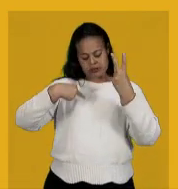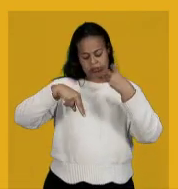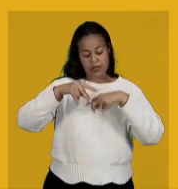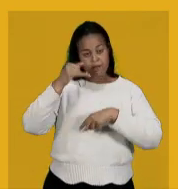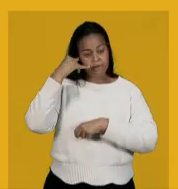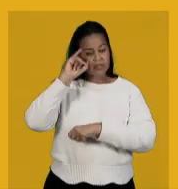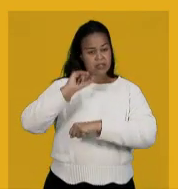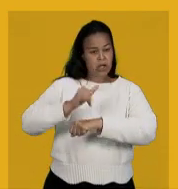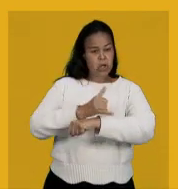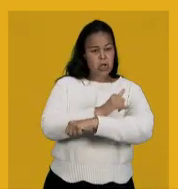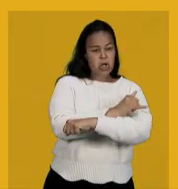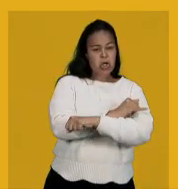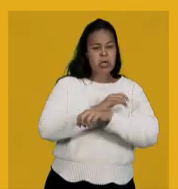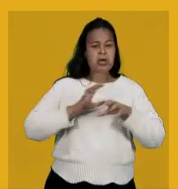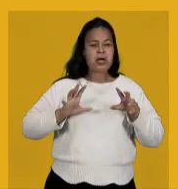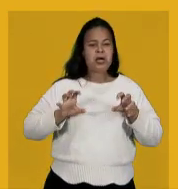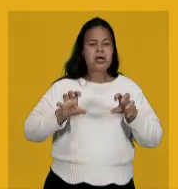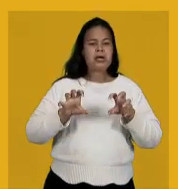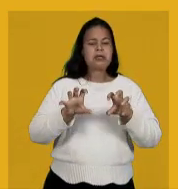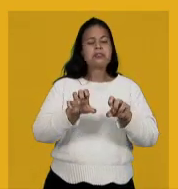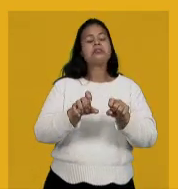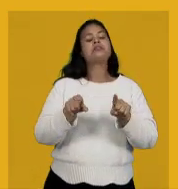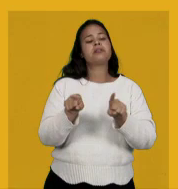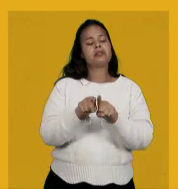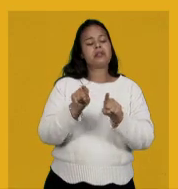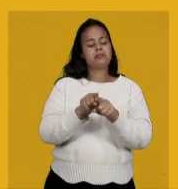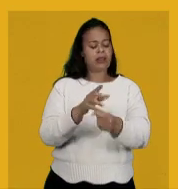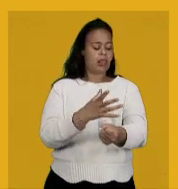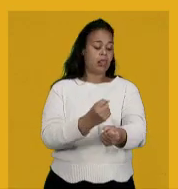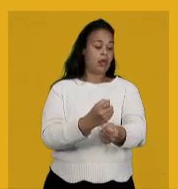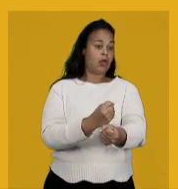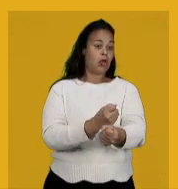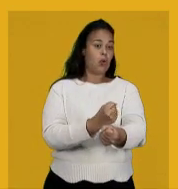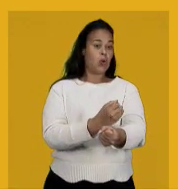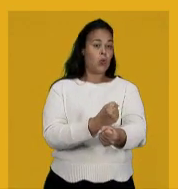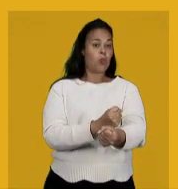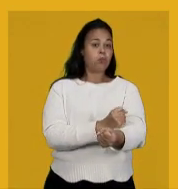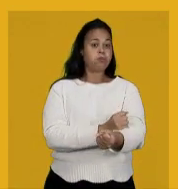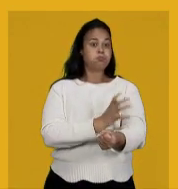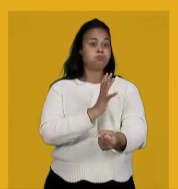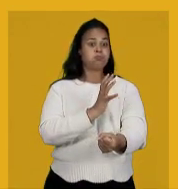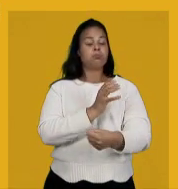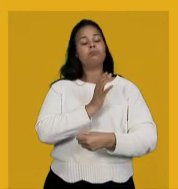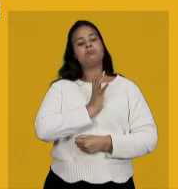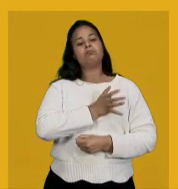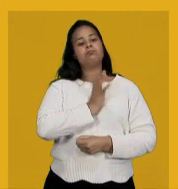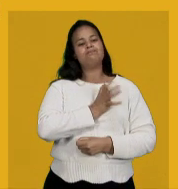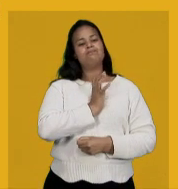obesidade, câncer, hipertensão arterial e outras cardiopatias, outros problemas do coração.